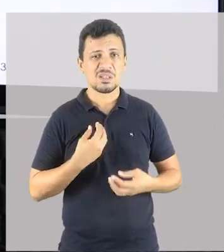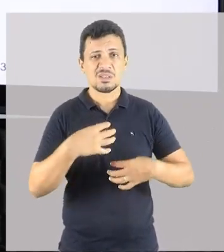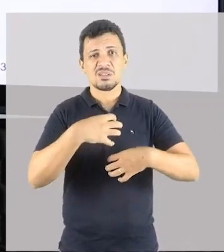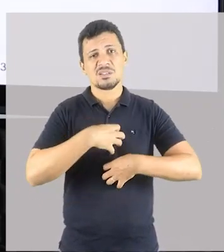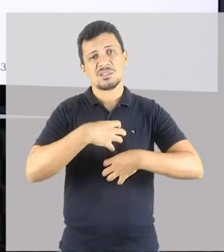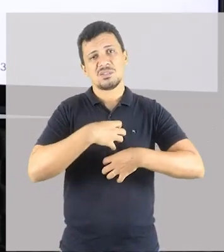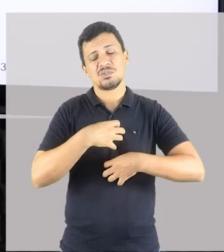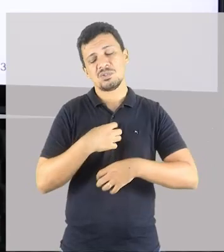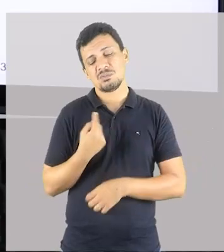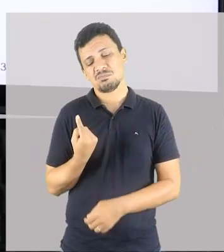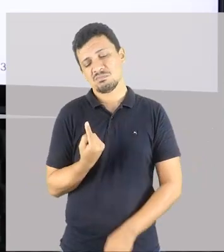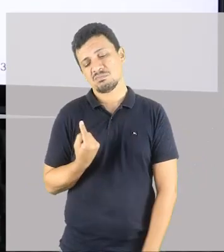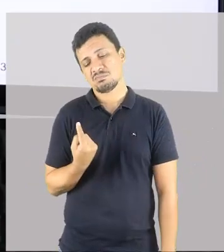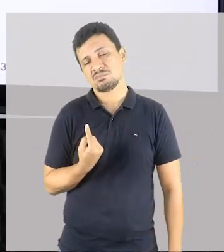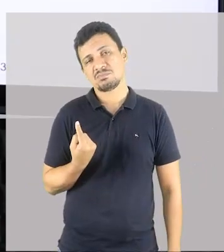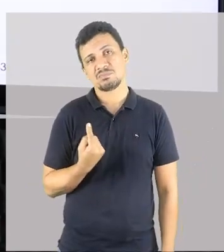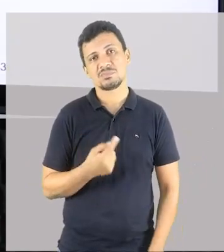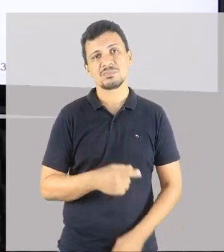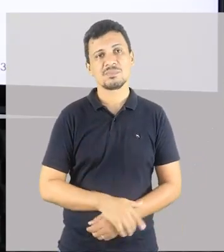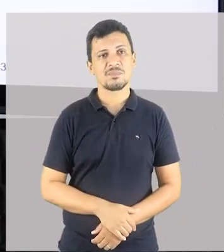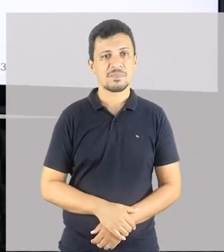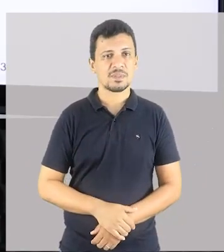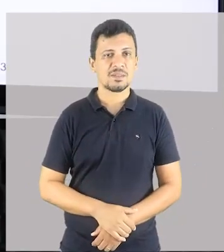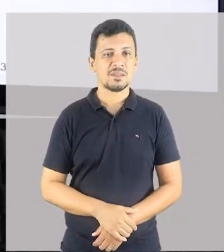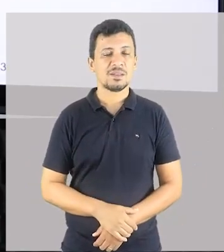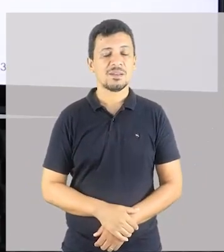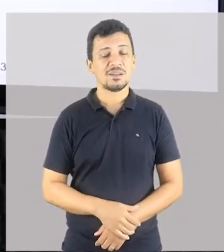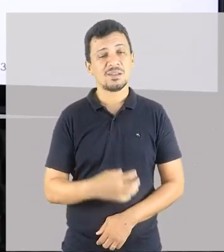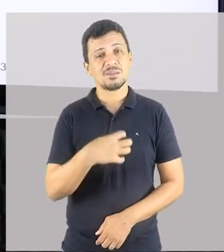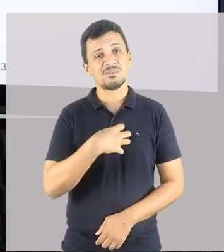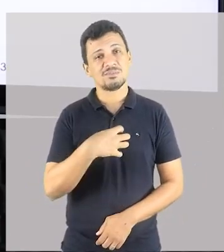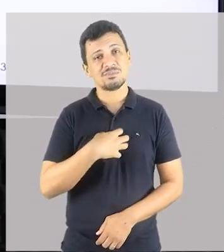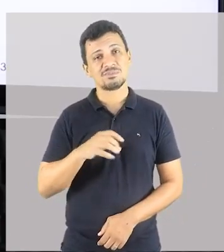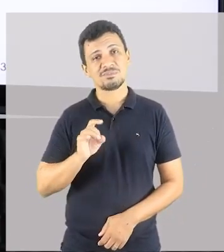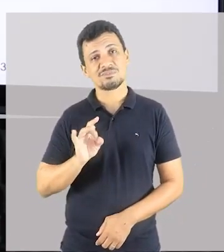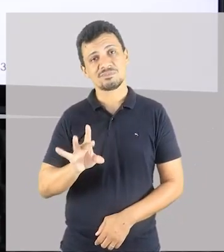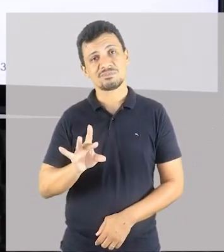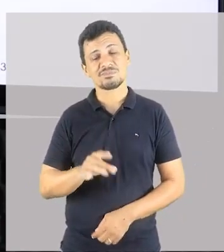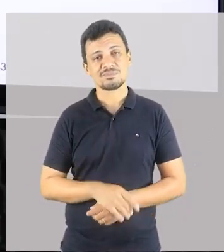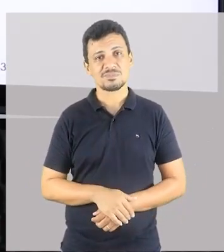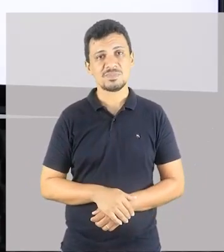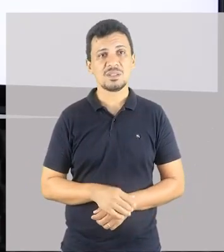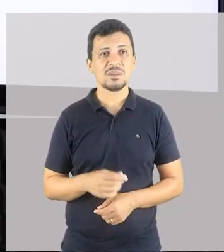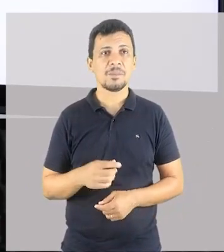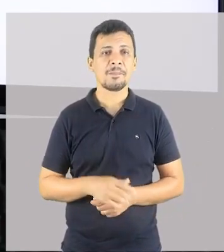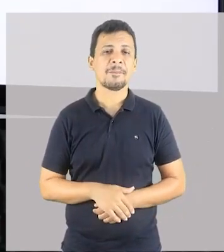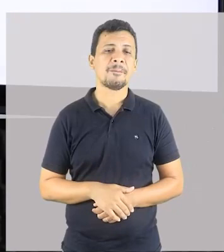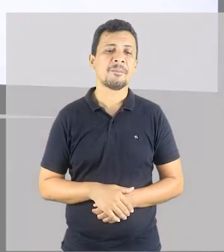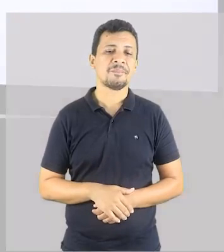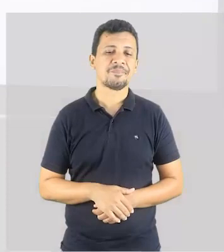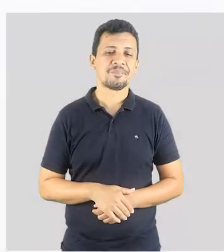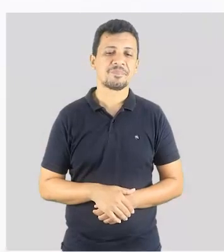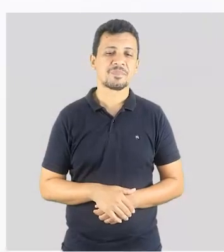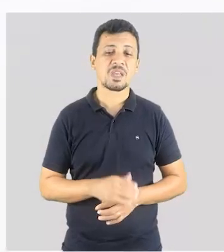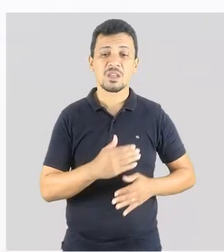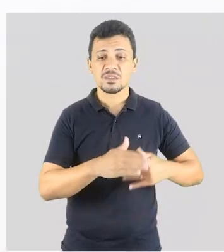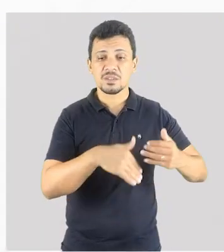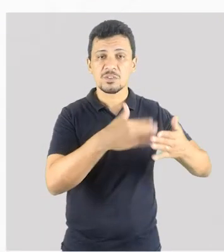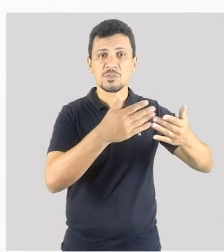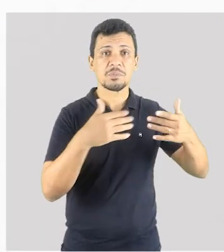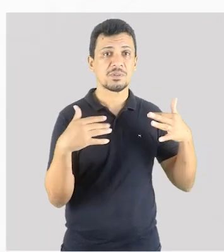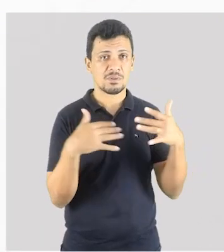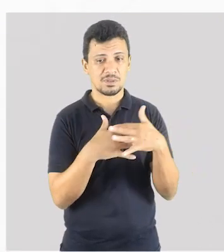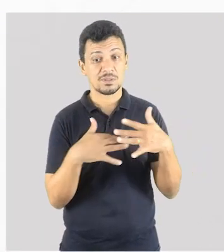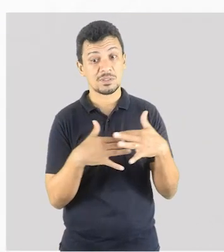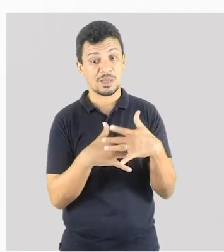nos sentindo sós, certo? A solidão aí provocada pelo processo de urbanização. Aí ele diz, ó, o desenvolvimento